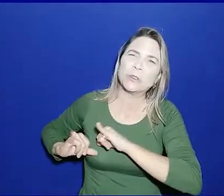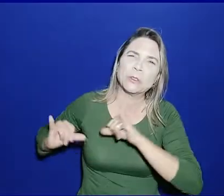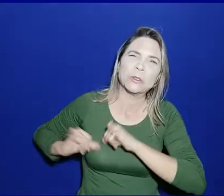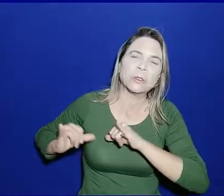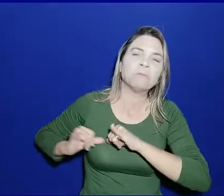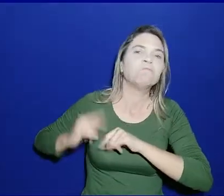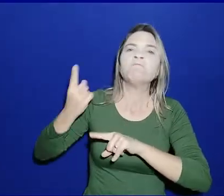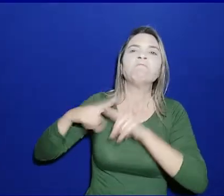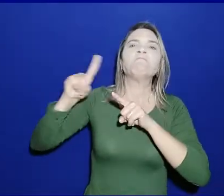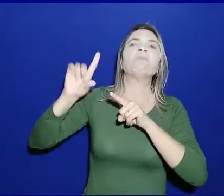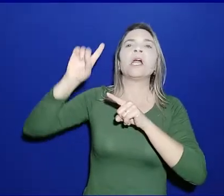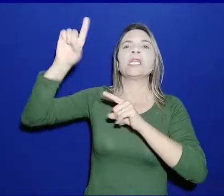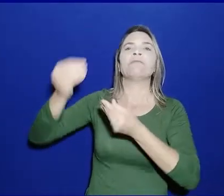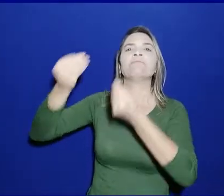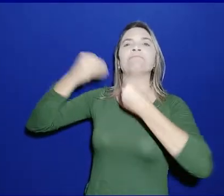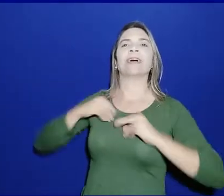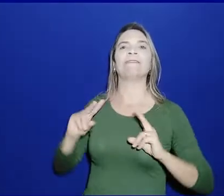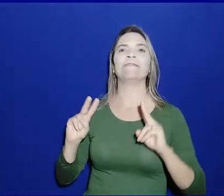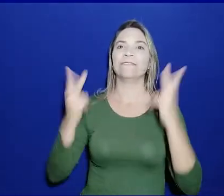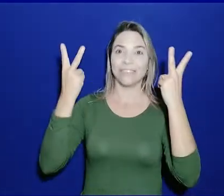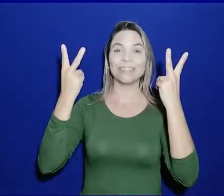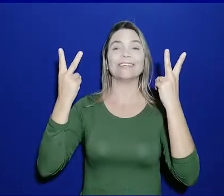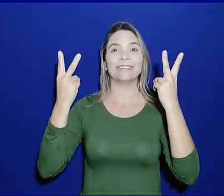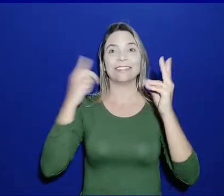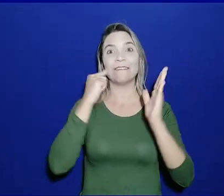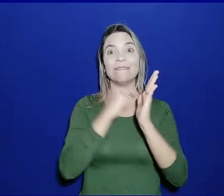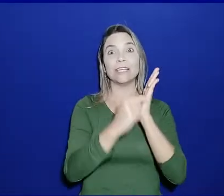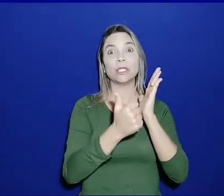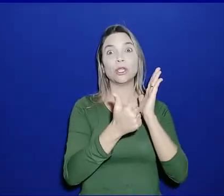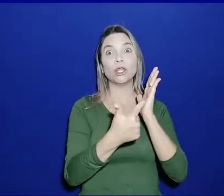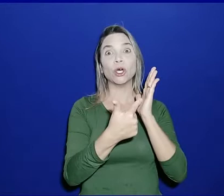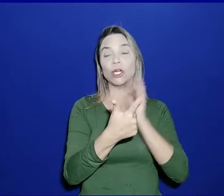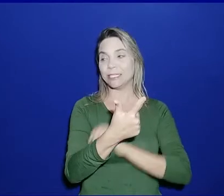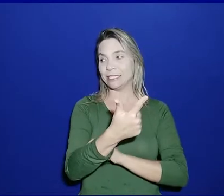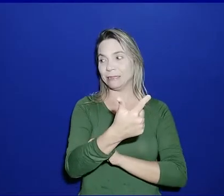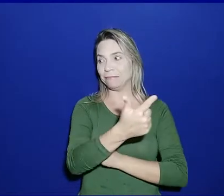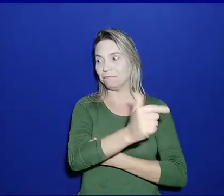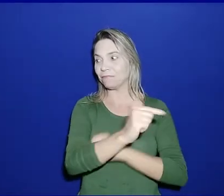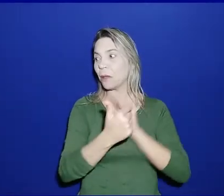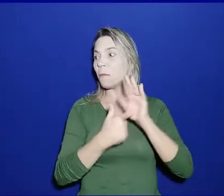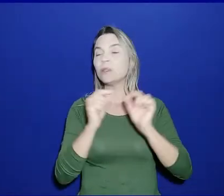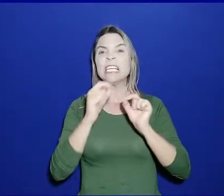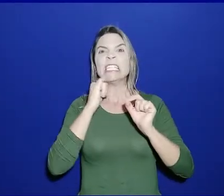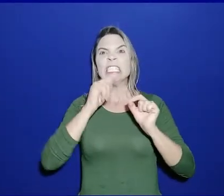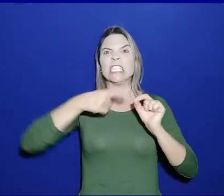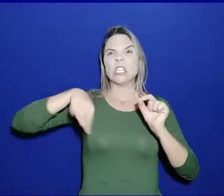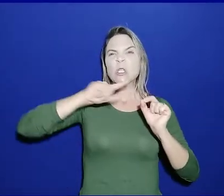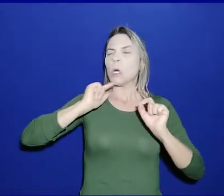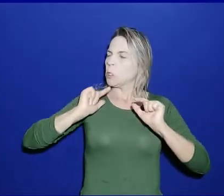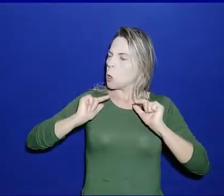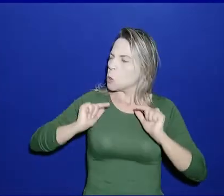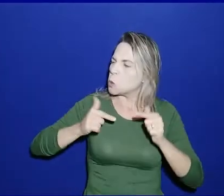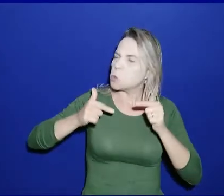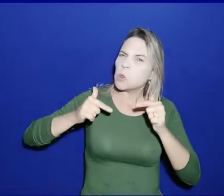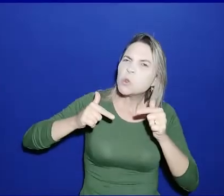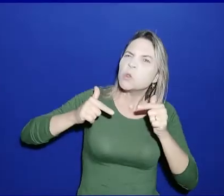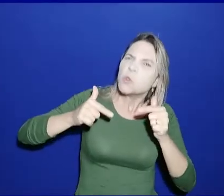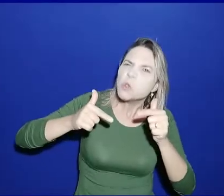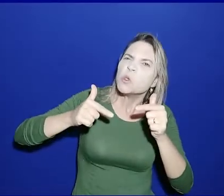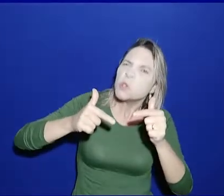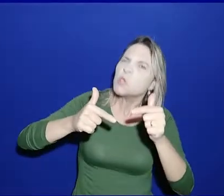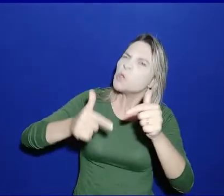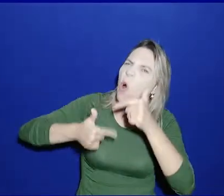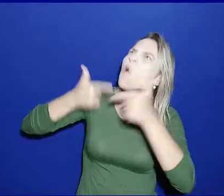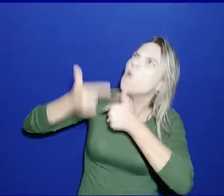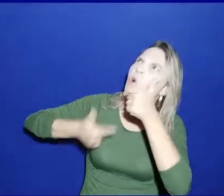ele. Veja o versículo 12, o que é que nos diz? Se perseveramos, também com